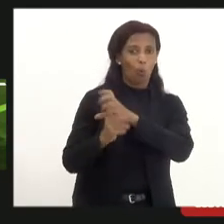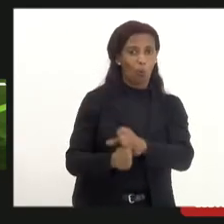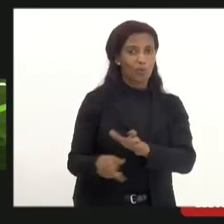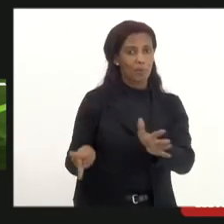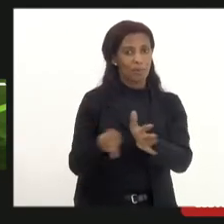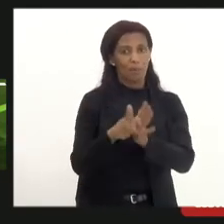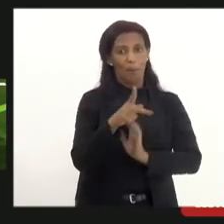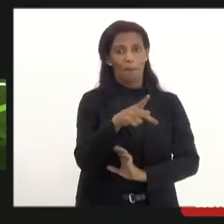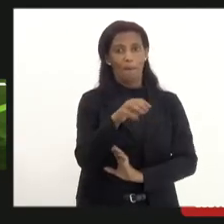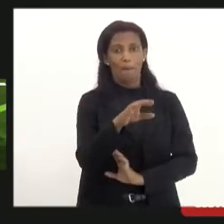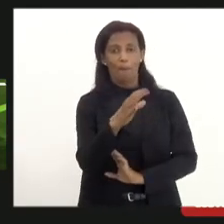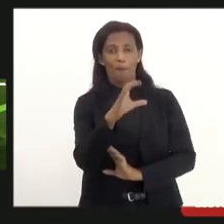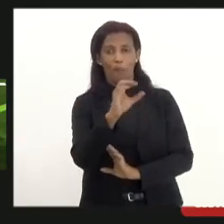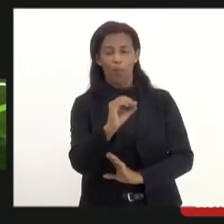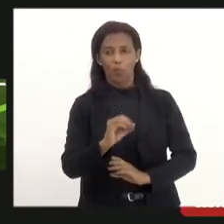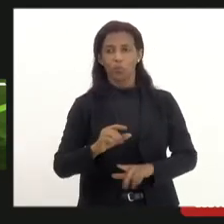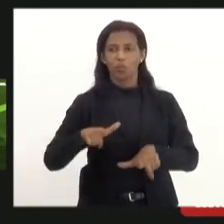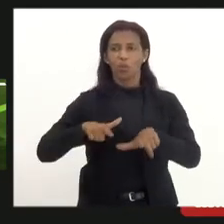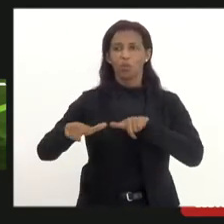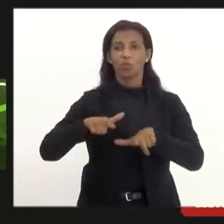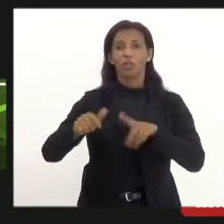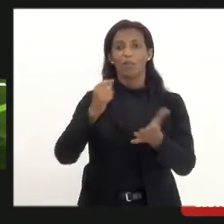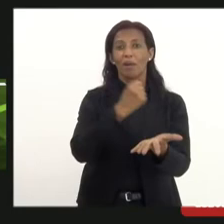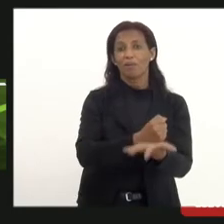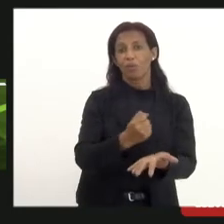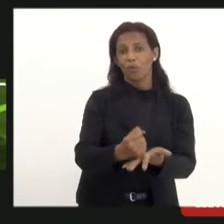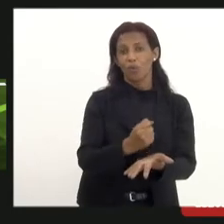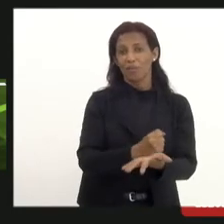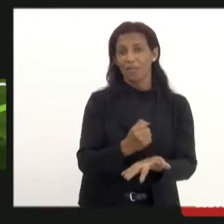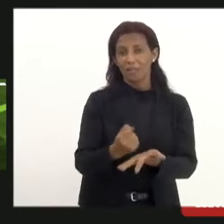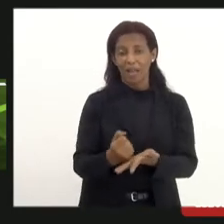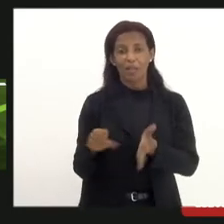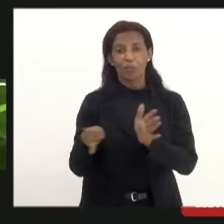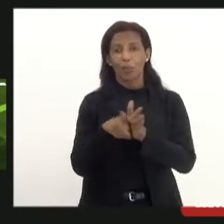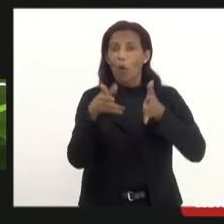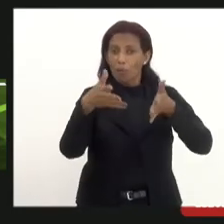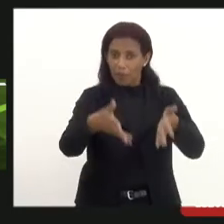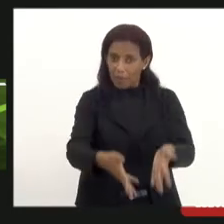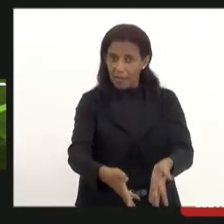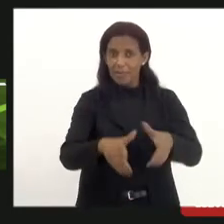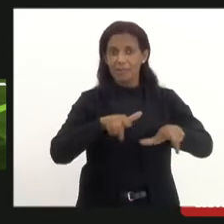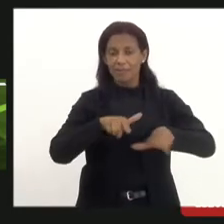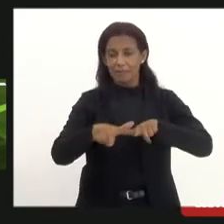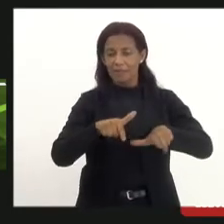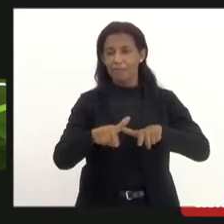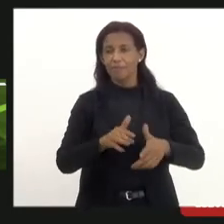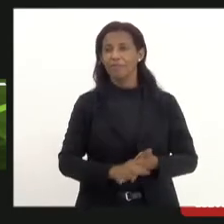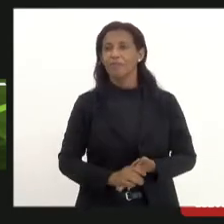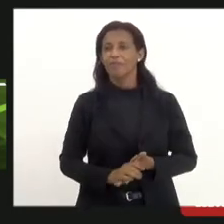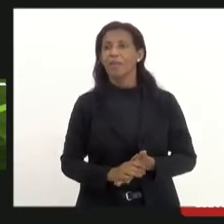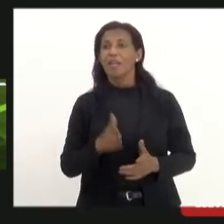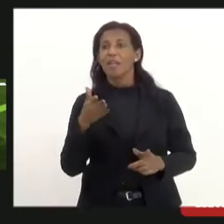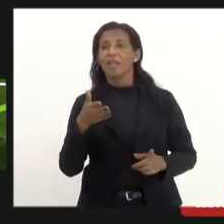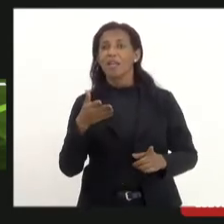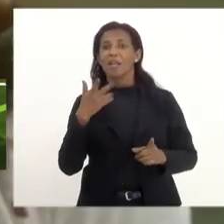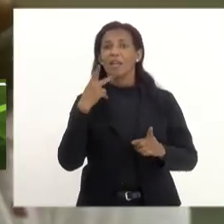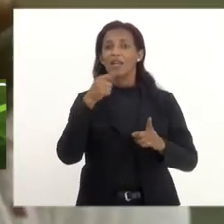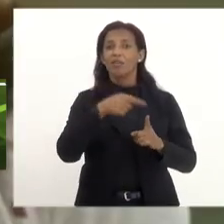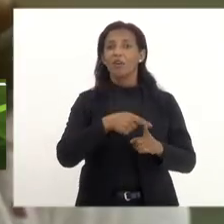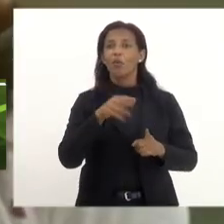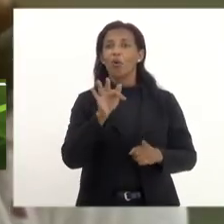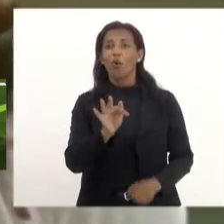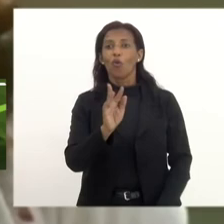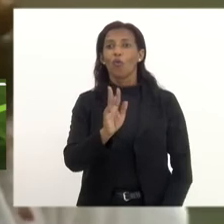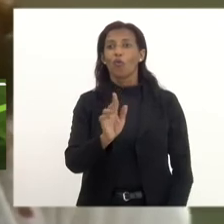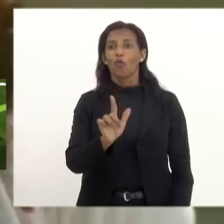ele falou mesmo, né, que os serviços contratados para isso, né, e ele até frisou fluidos de perfuração